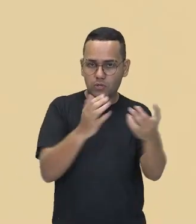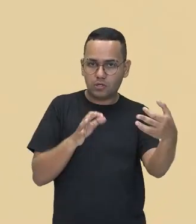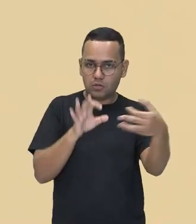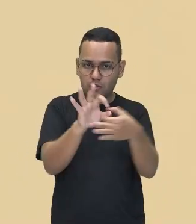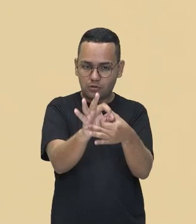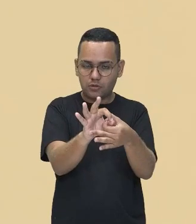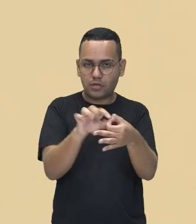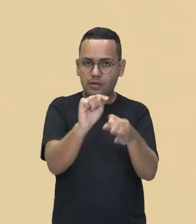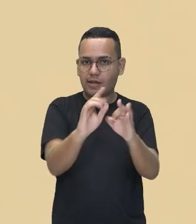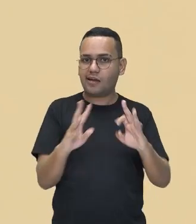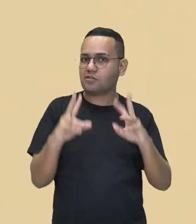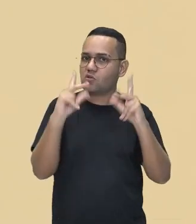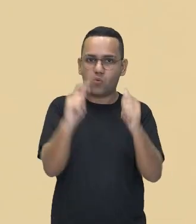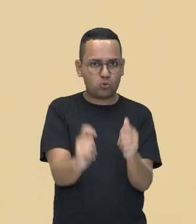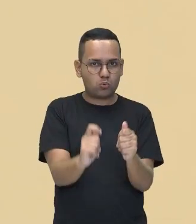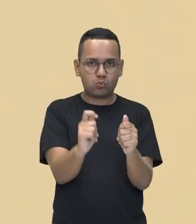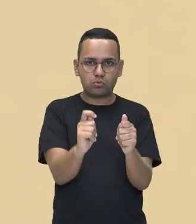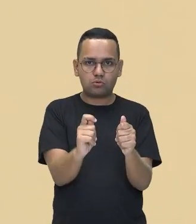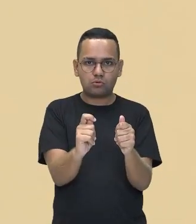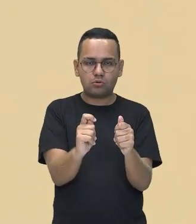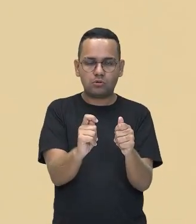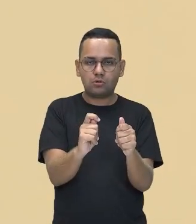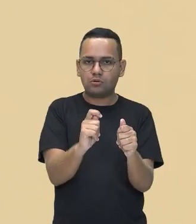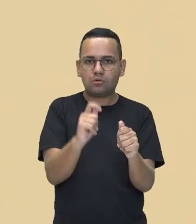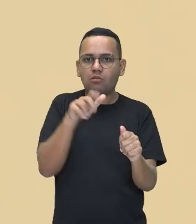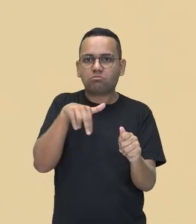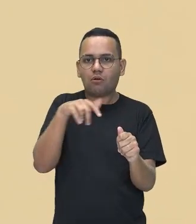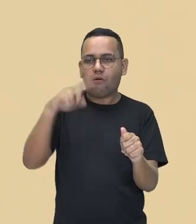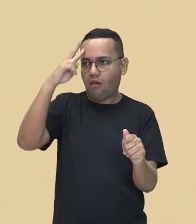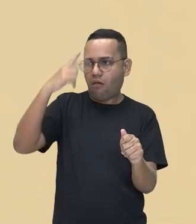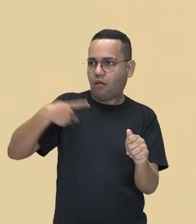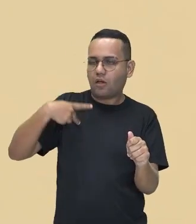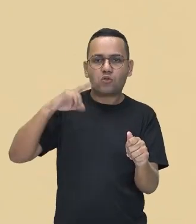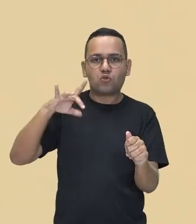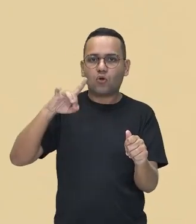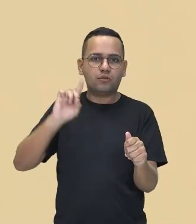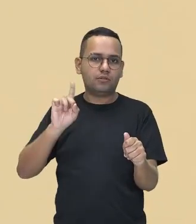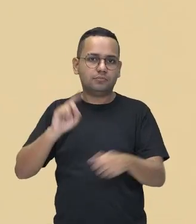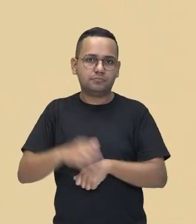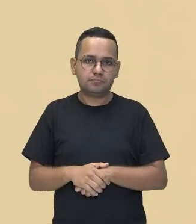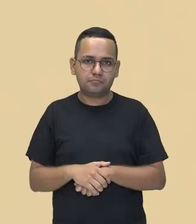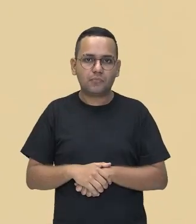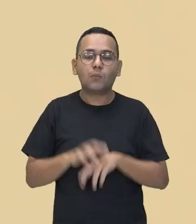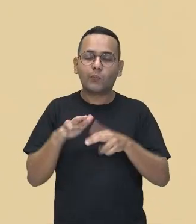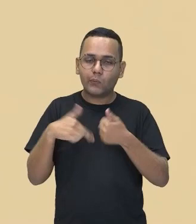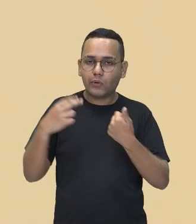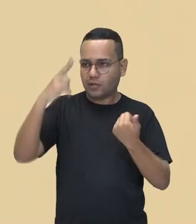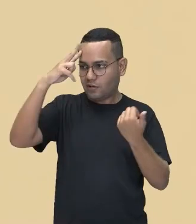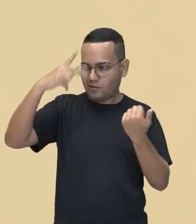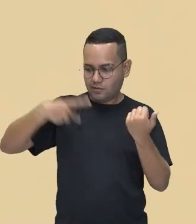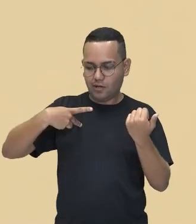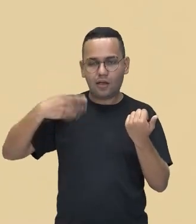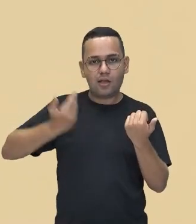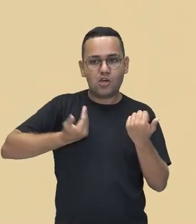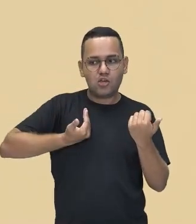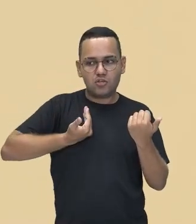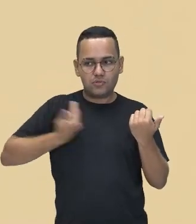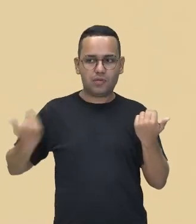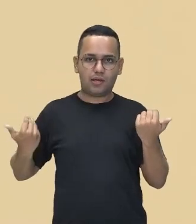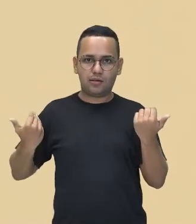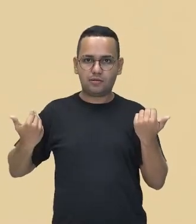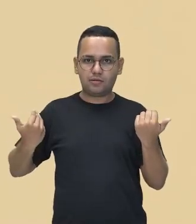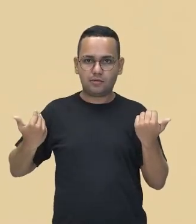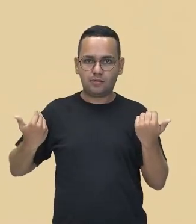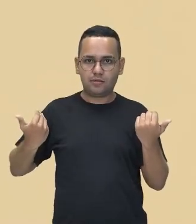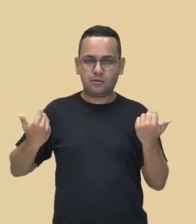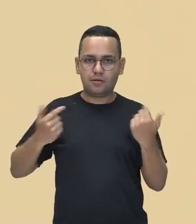algo maior. É exatamente por isso que ele vai dizer, né? Que a gente deixa um pouco a nossa individualidade da nossa identidade para a gente,